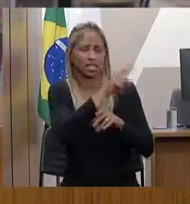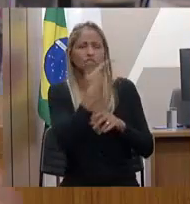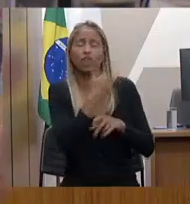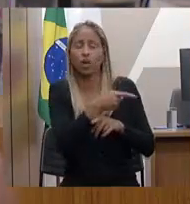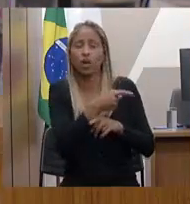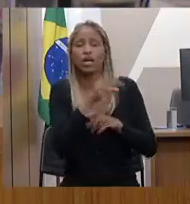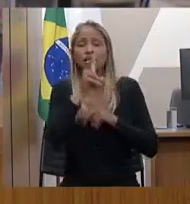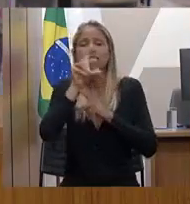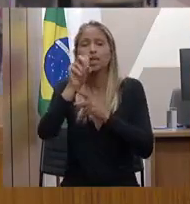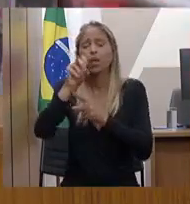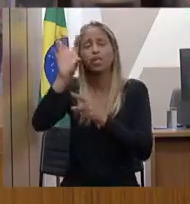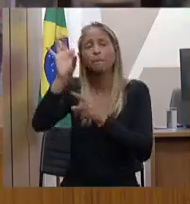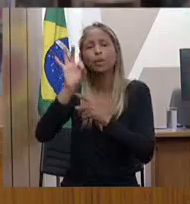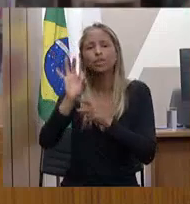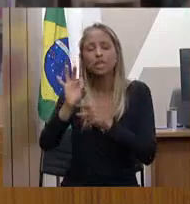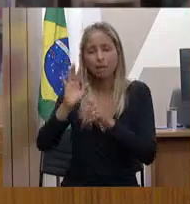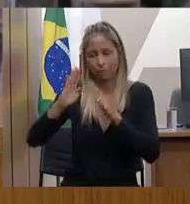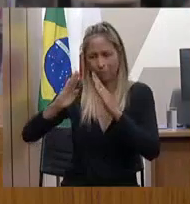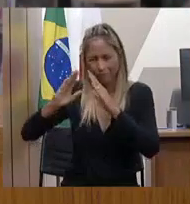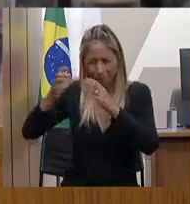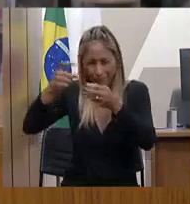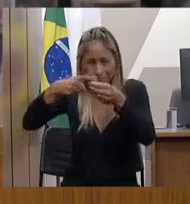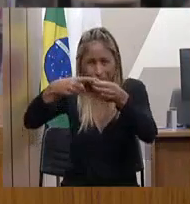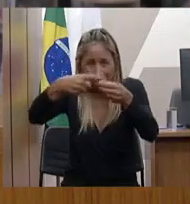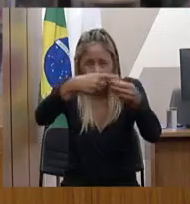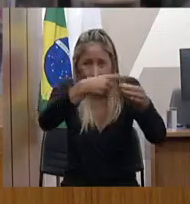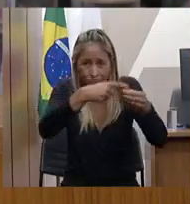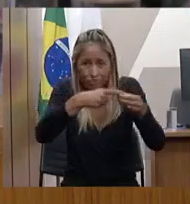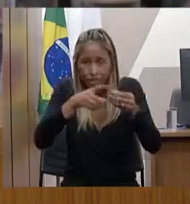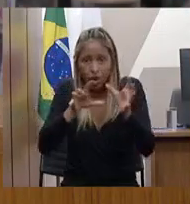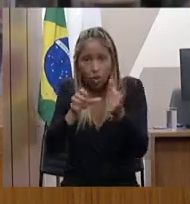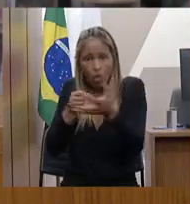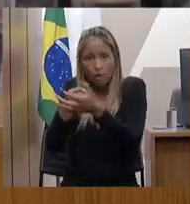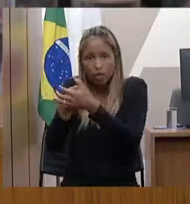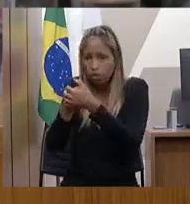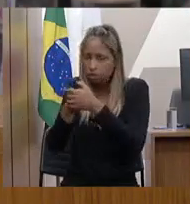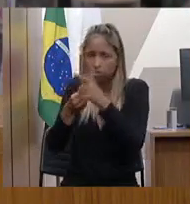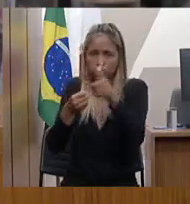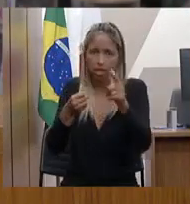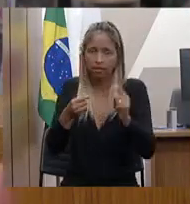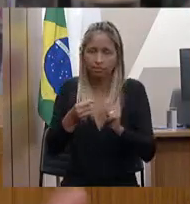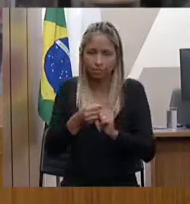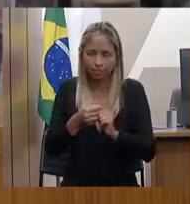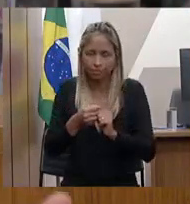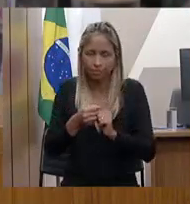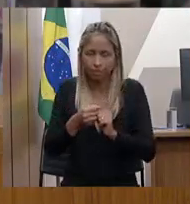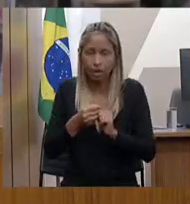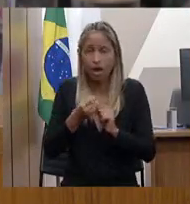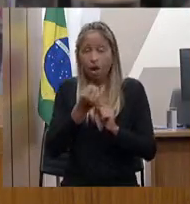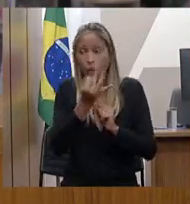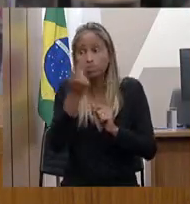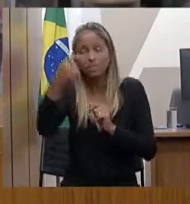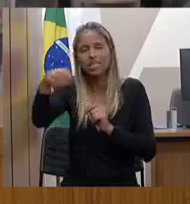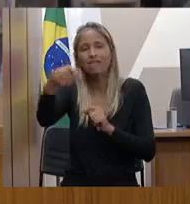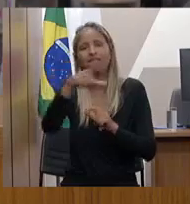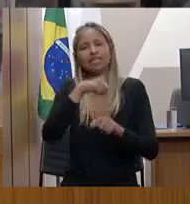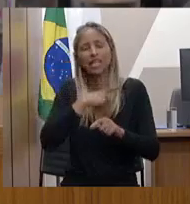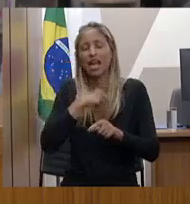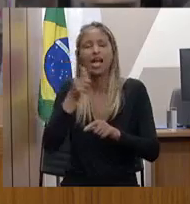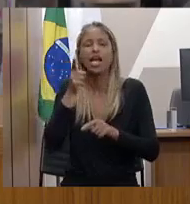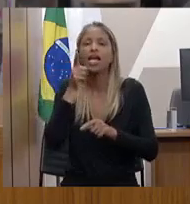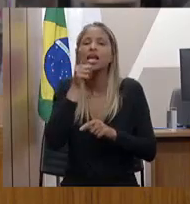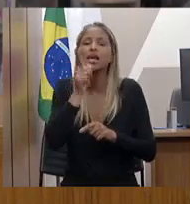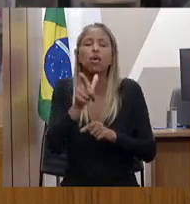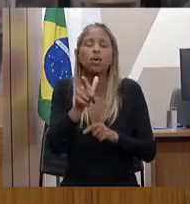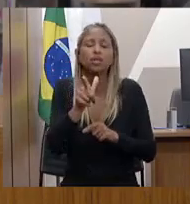mais de 50% dos Municípios mineiros não tem a cobertura tão Celeste e muitos que teriam deveriam ter não consegue